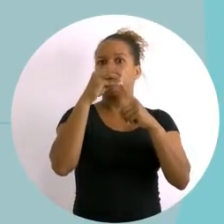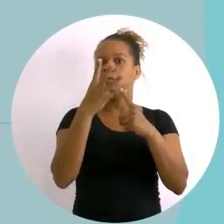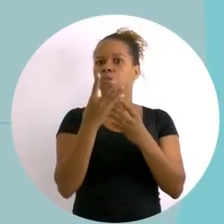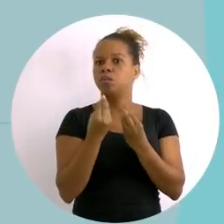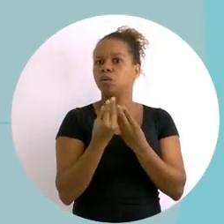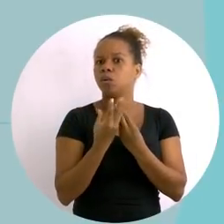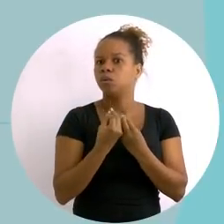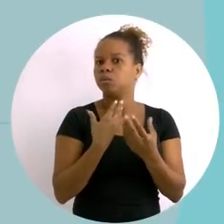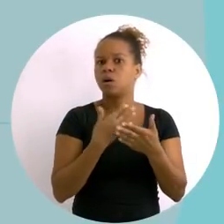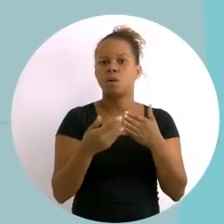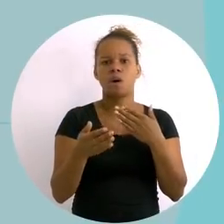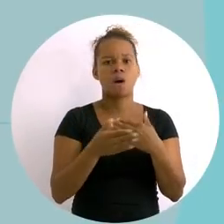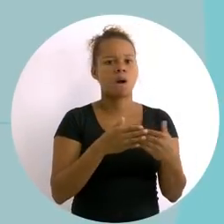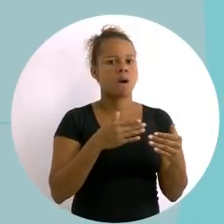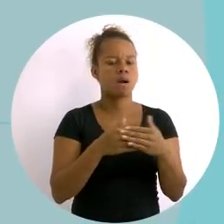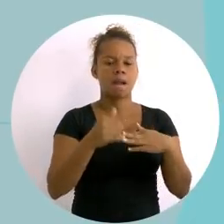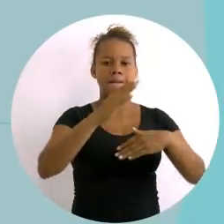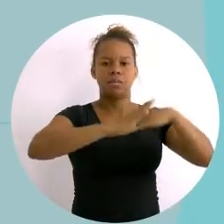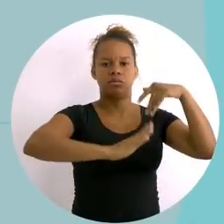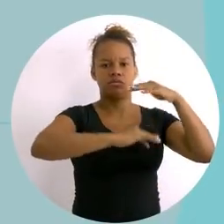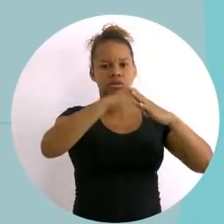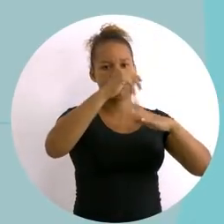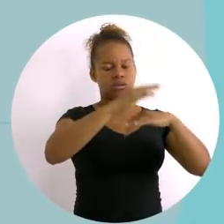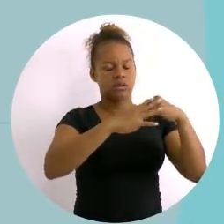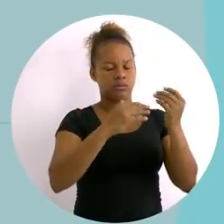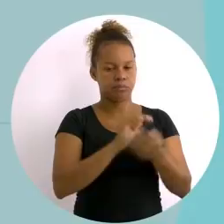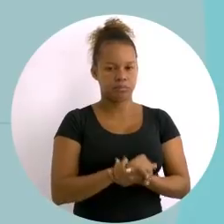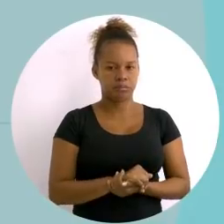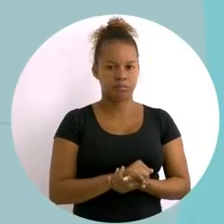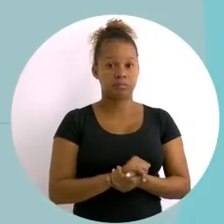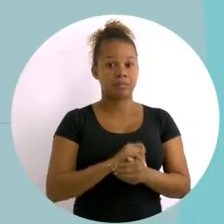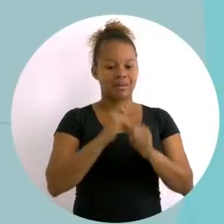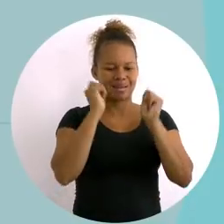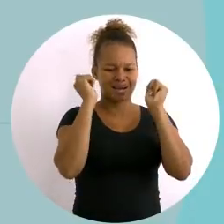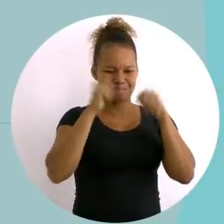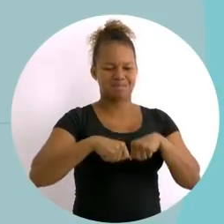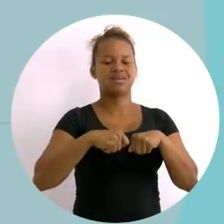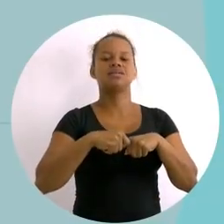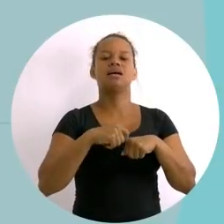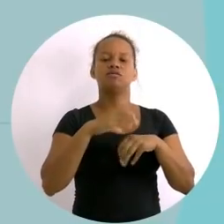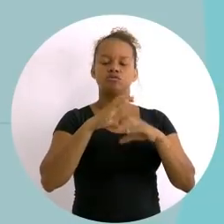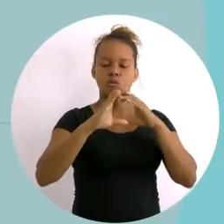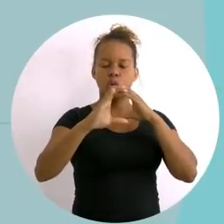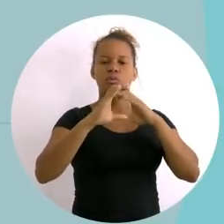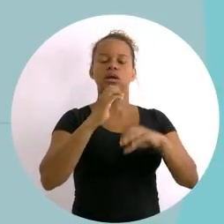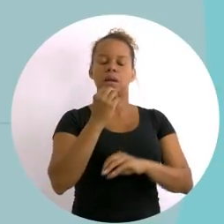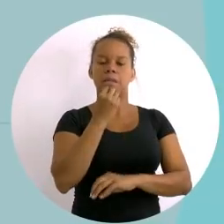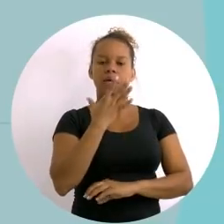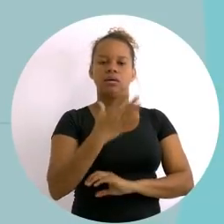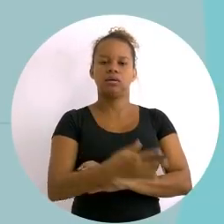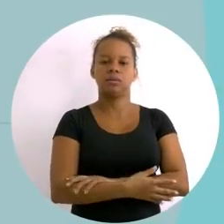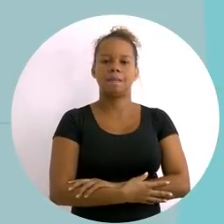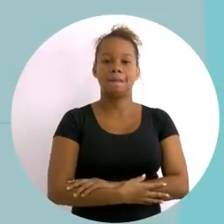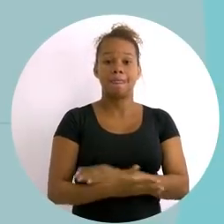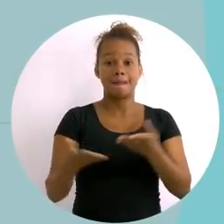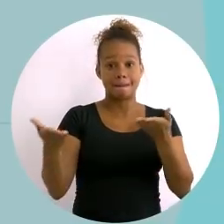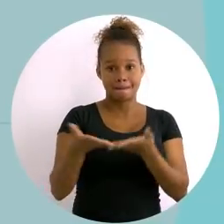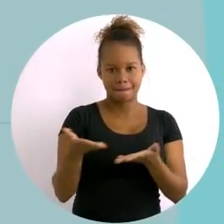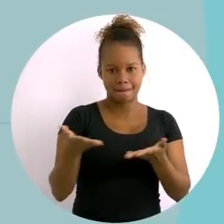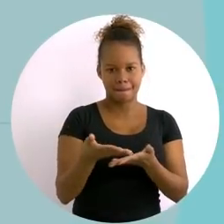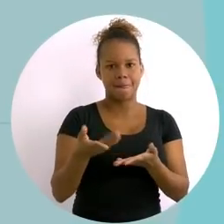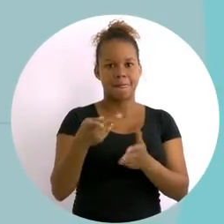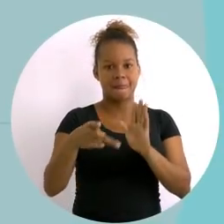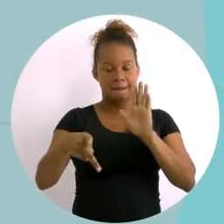para qualquer cargo que você venha a concorrer. Capacidade de se comunicar bem. Hoje, os